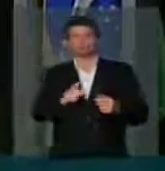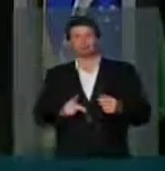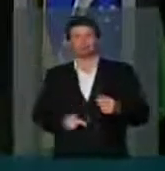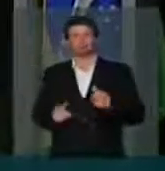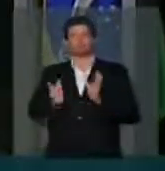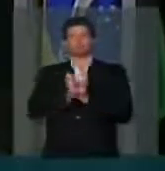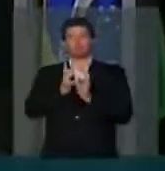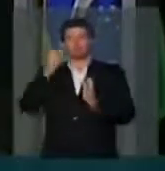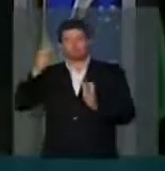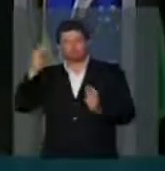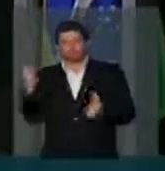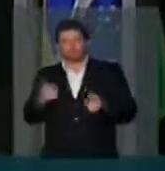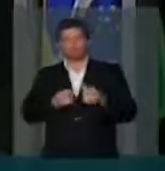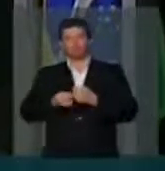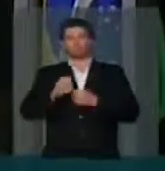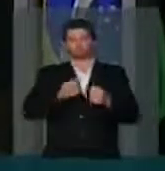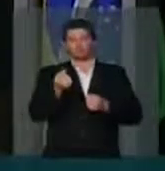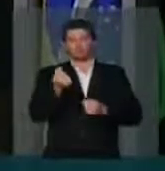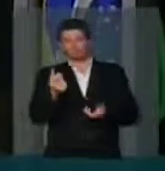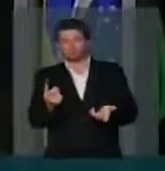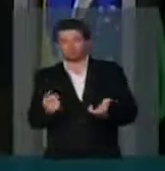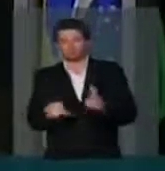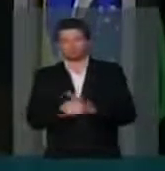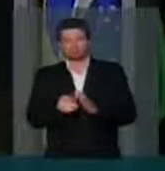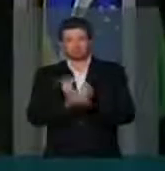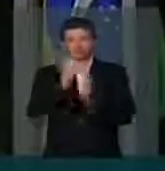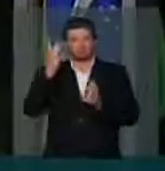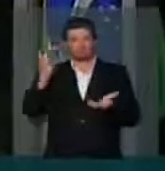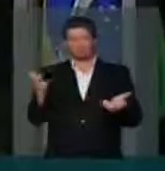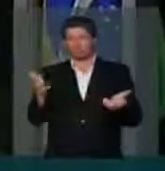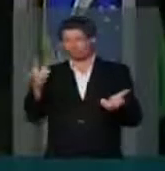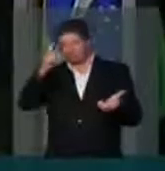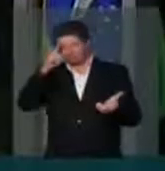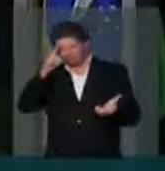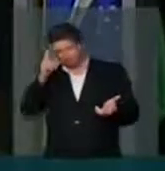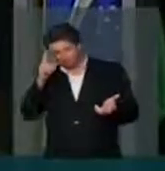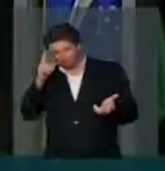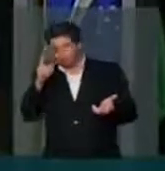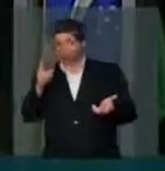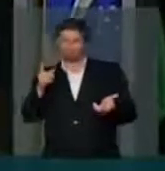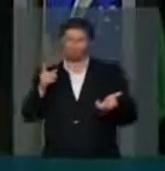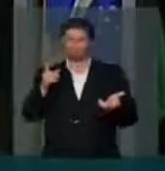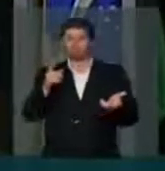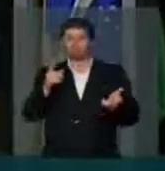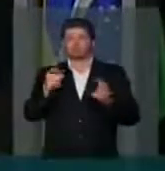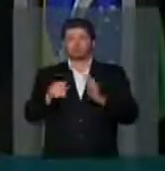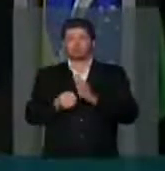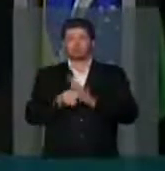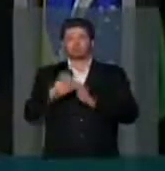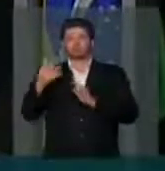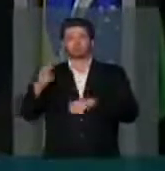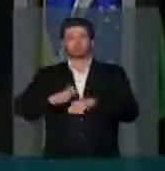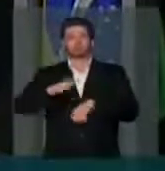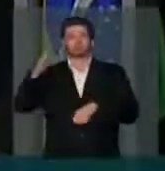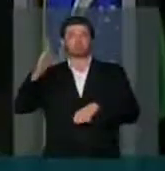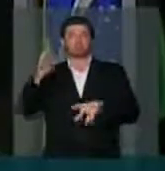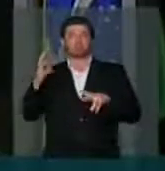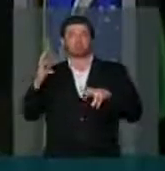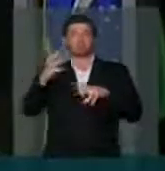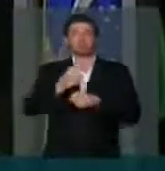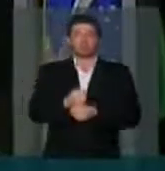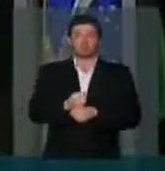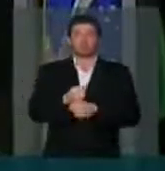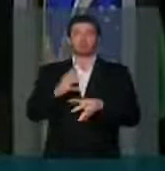de partido, tesoureiros de partido, e a cada dia avolumando ainda mais os envolvidos